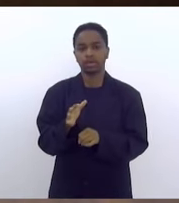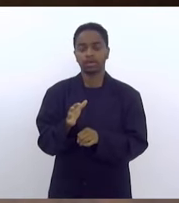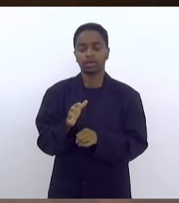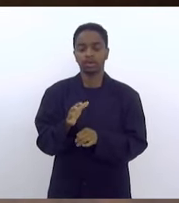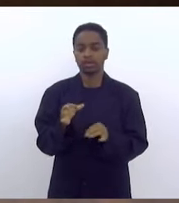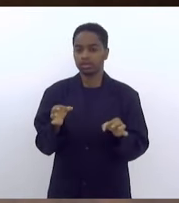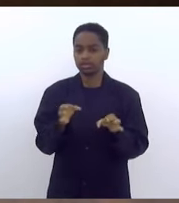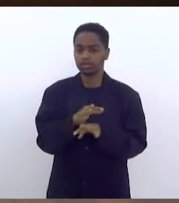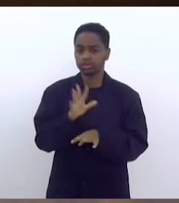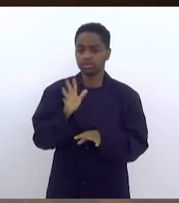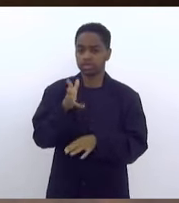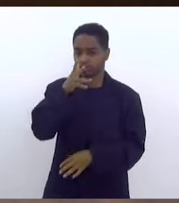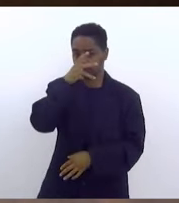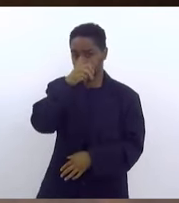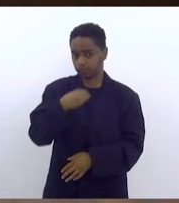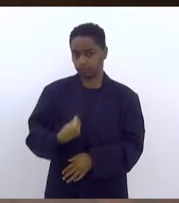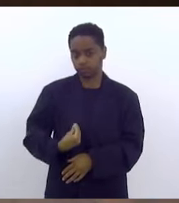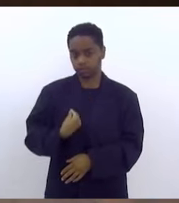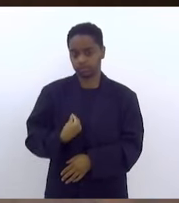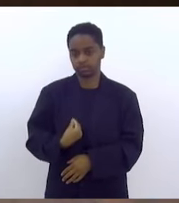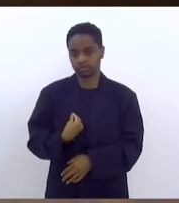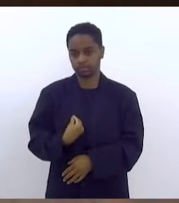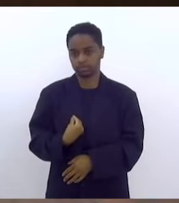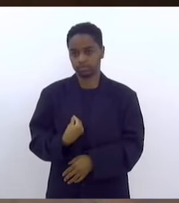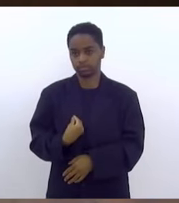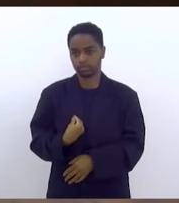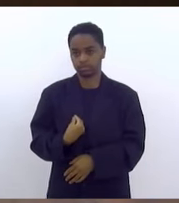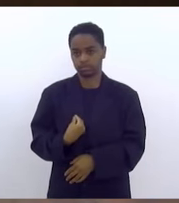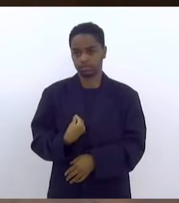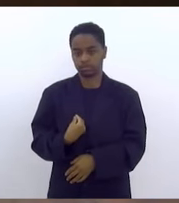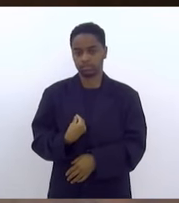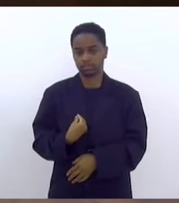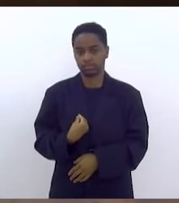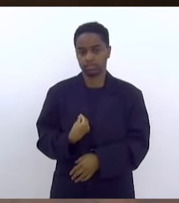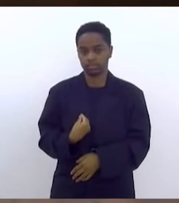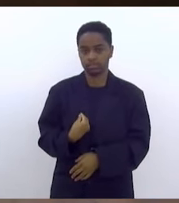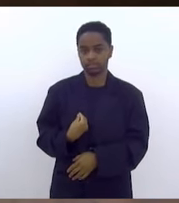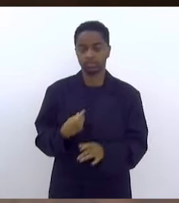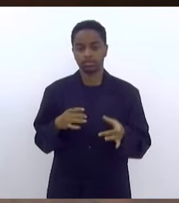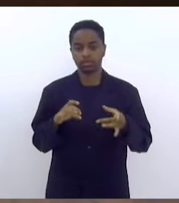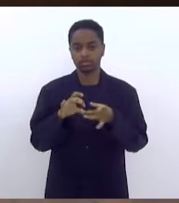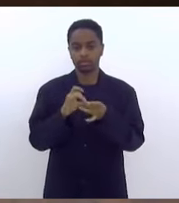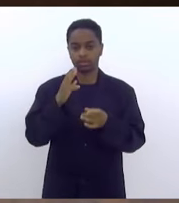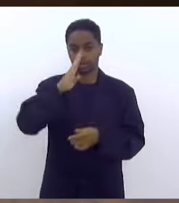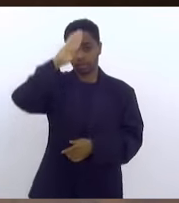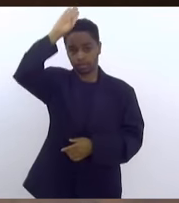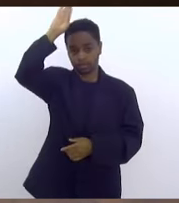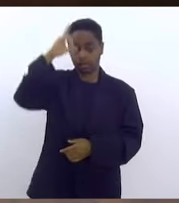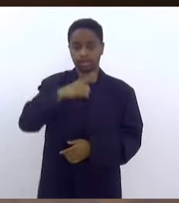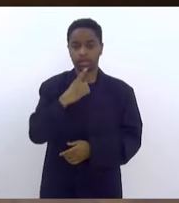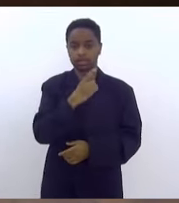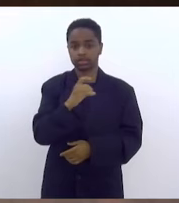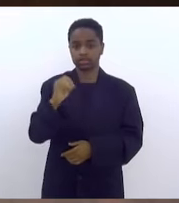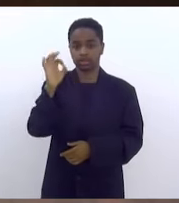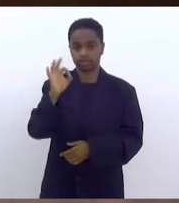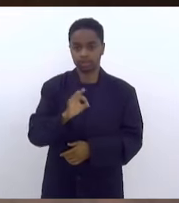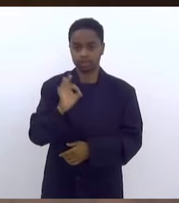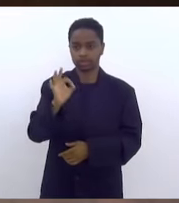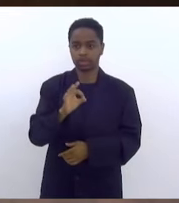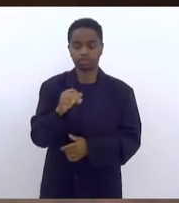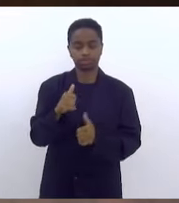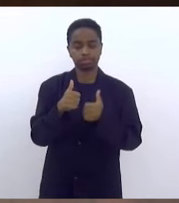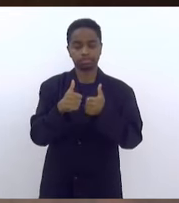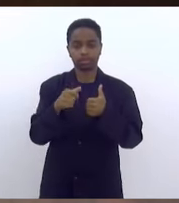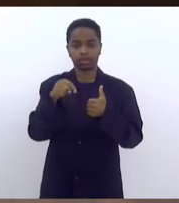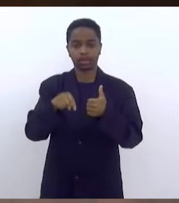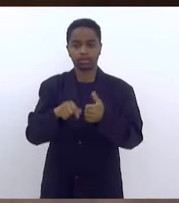vidas. Essa honrosa corporação do Corpo de Bombeiros que tem 100% de credibilidade o